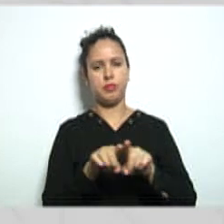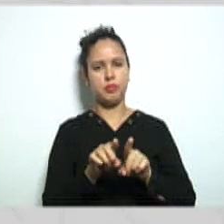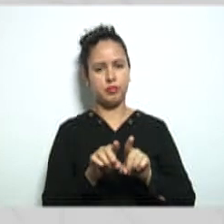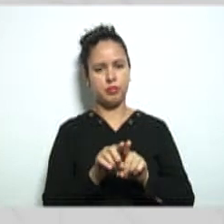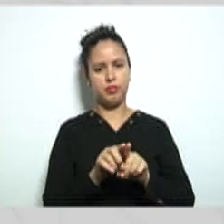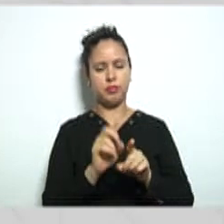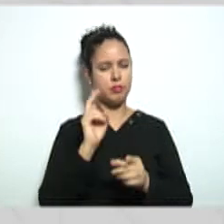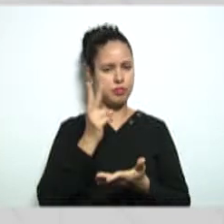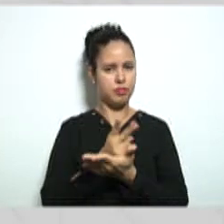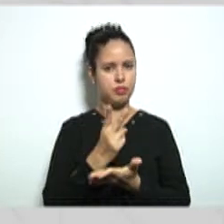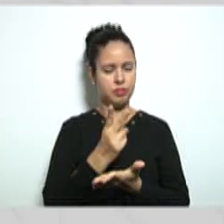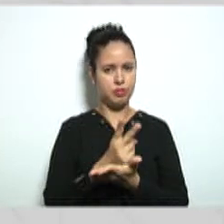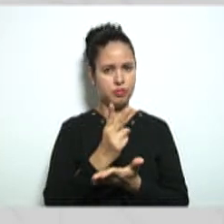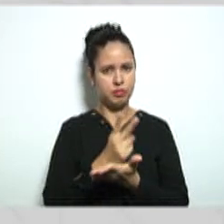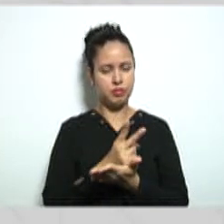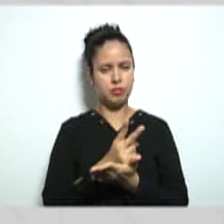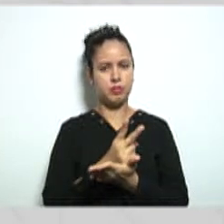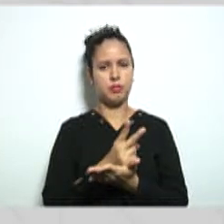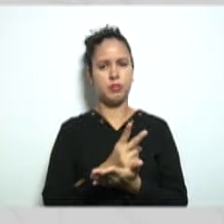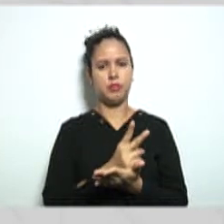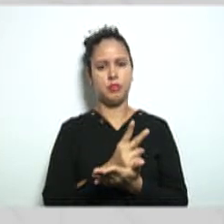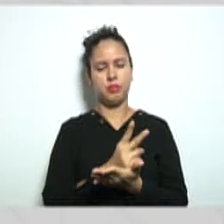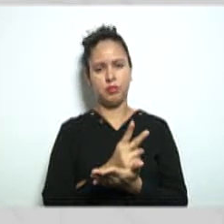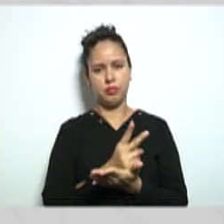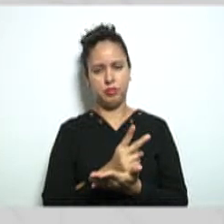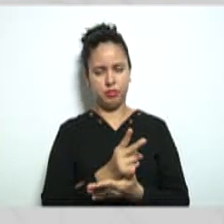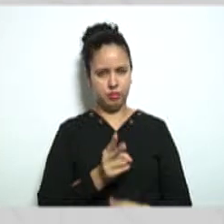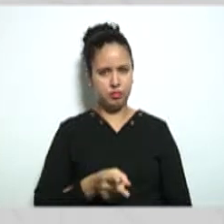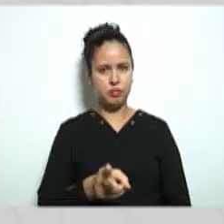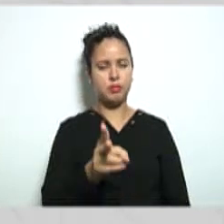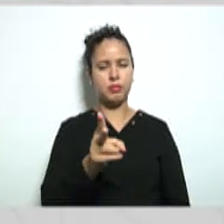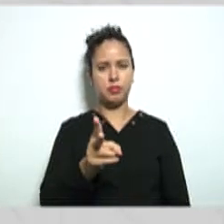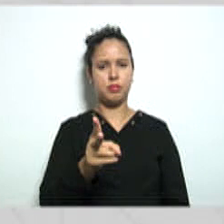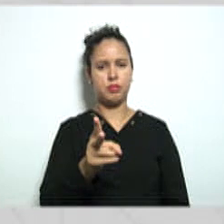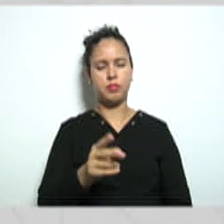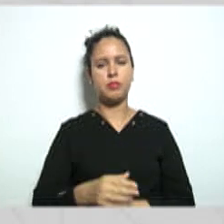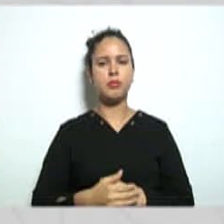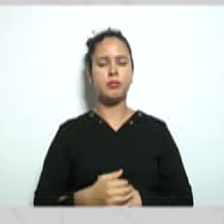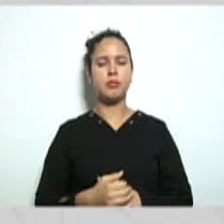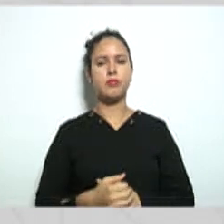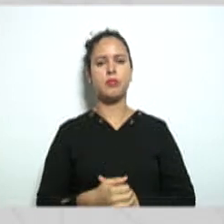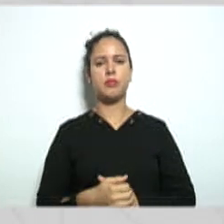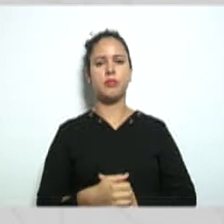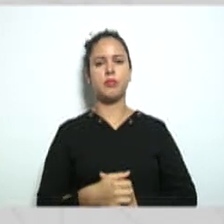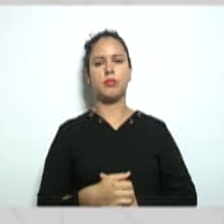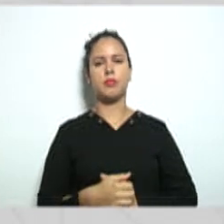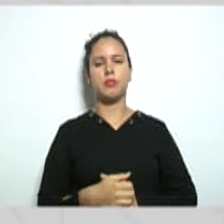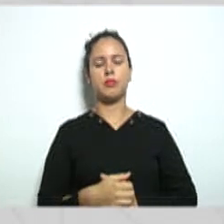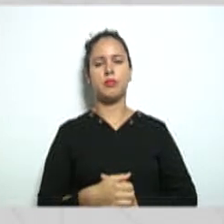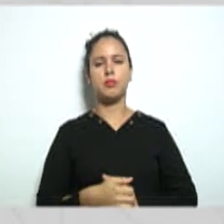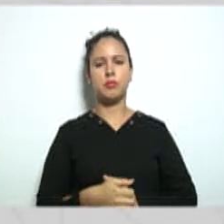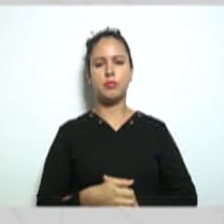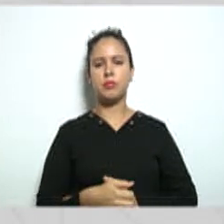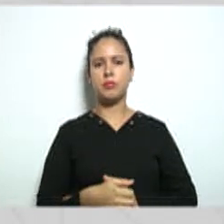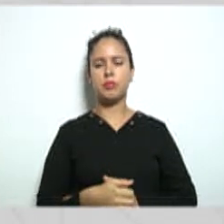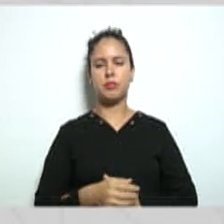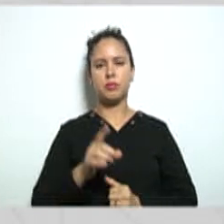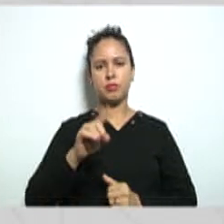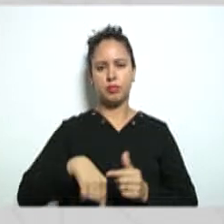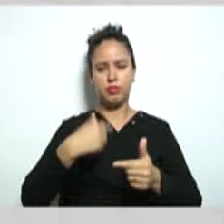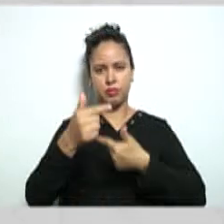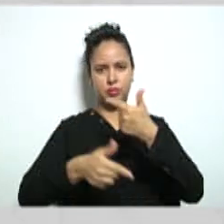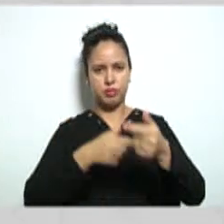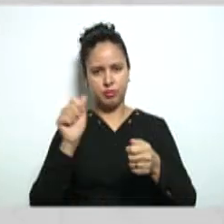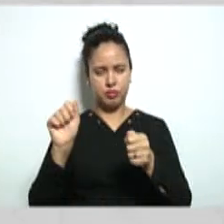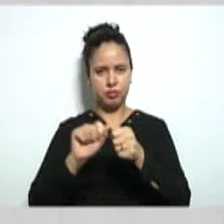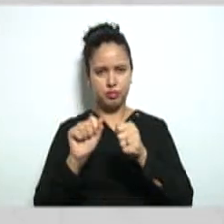forma contínua, ou seja, rotineira. É aquele trabalho realizado em casa, em